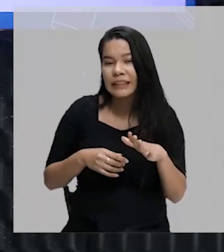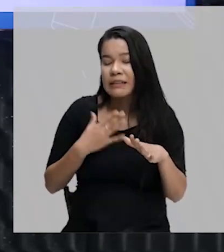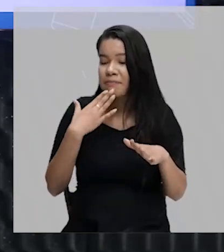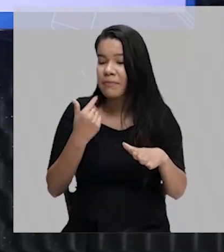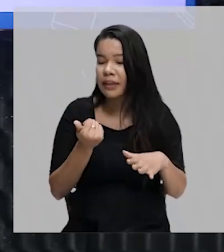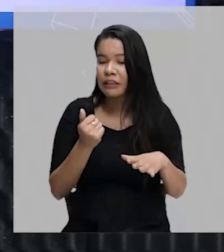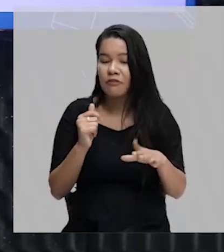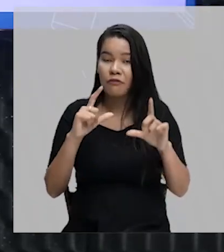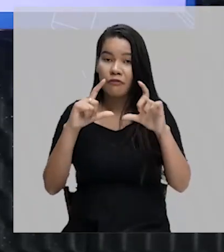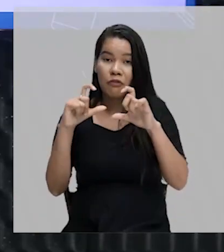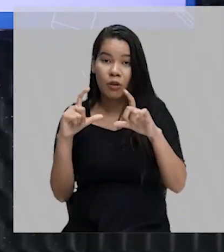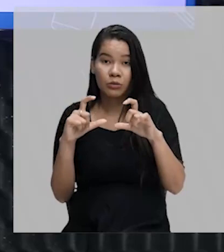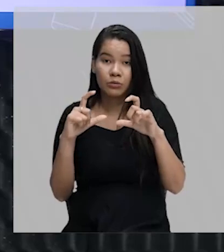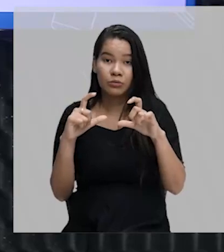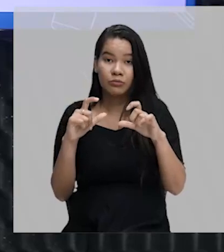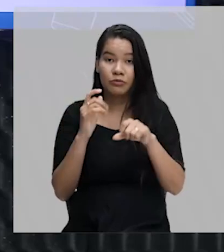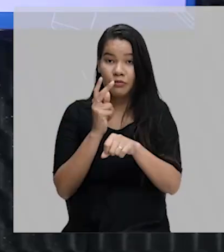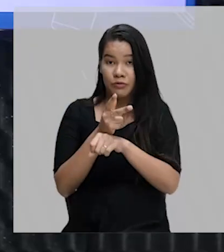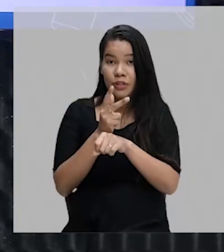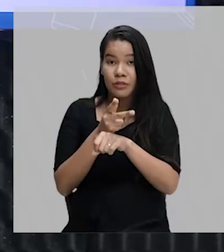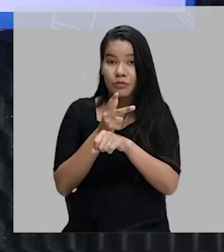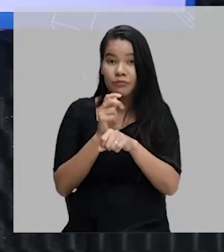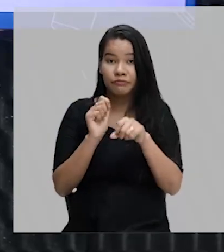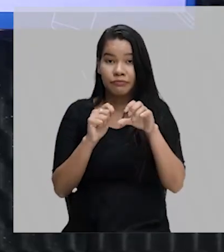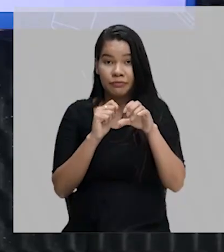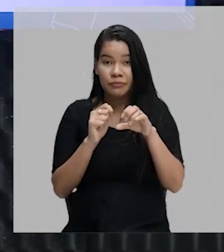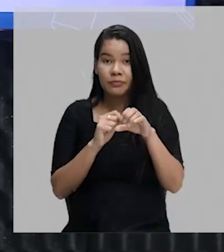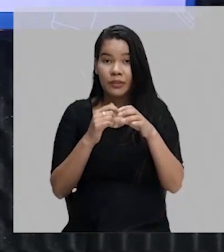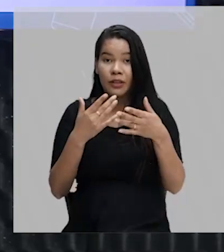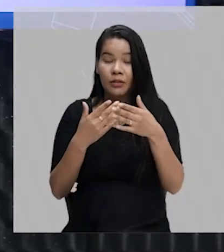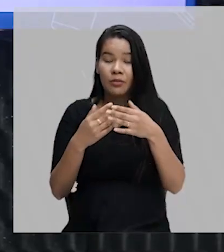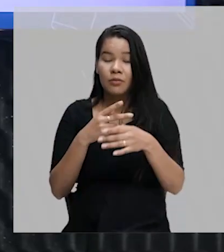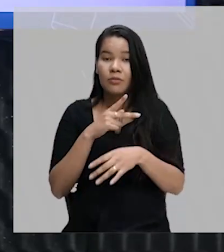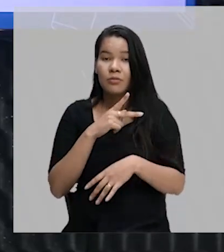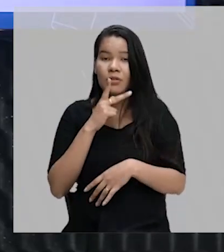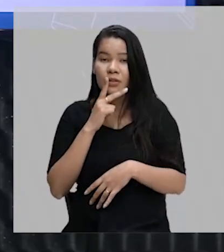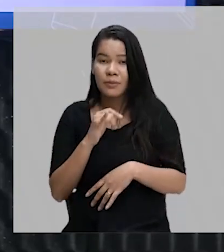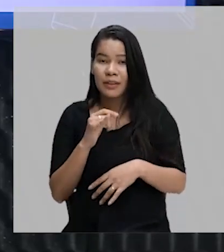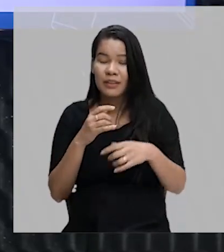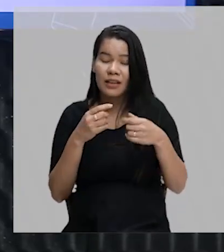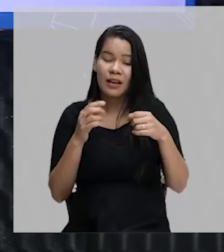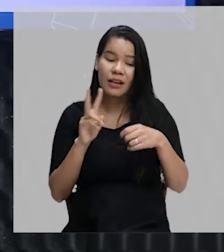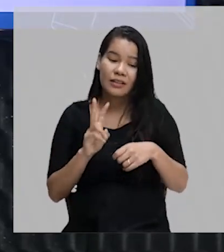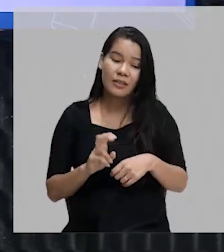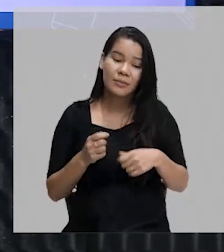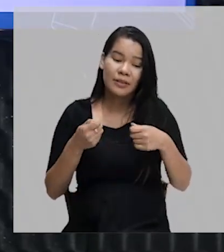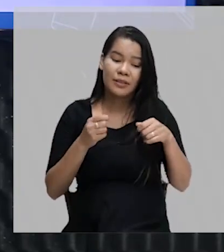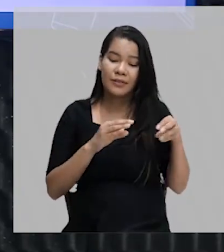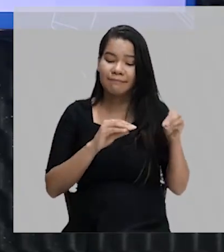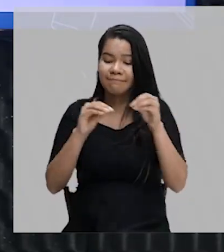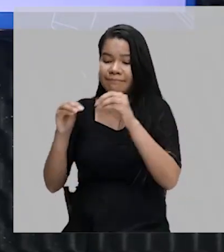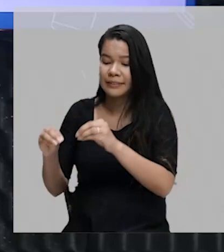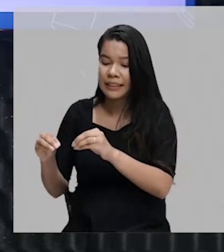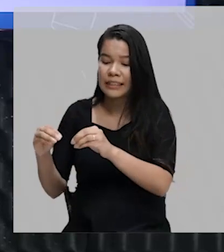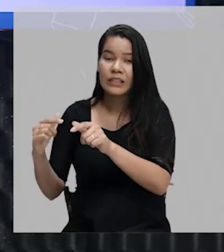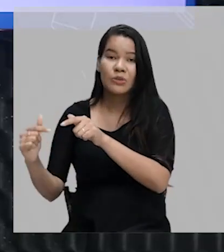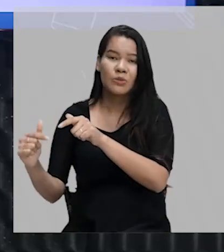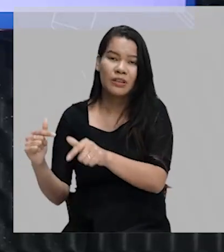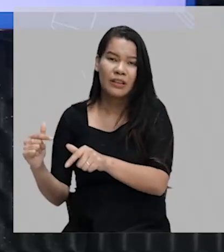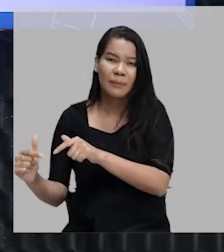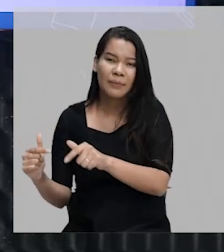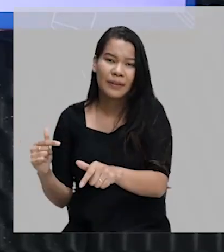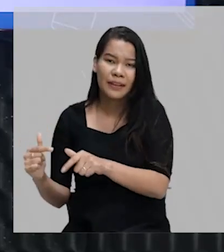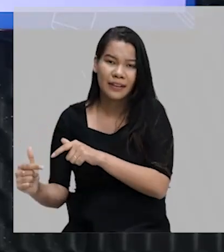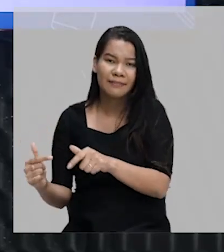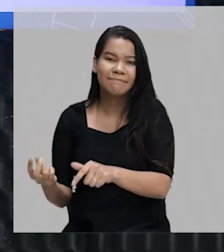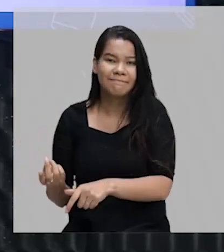Os pais precisam estar fora, precisam trabalhar, né, para dar